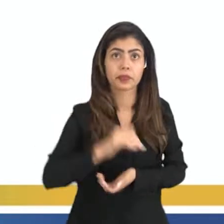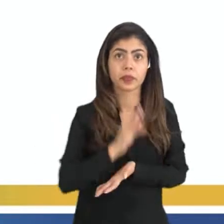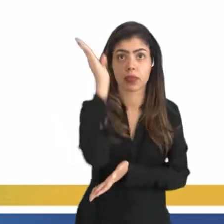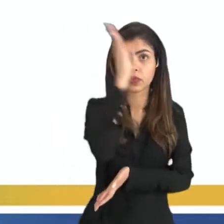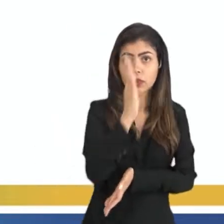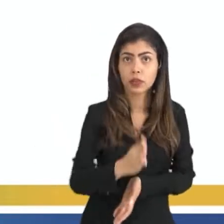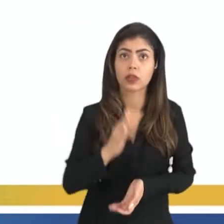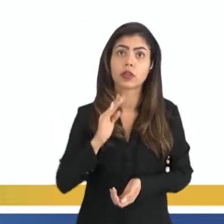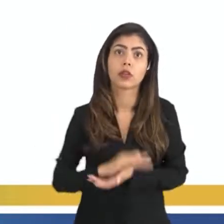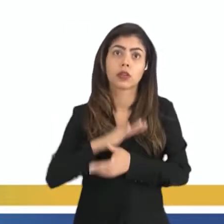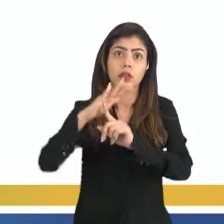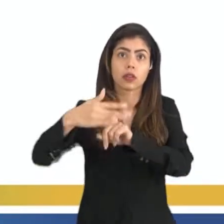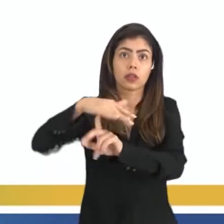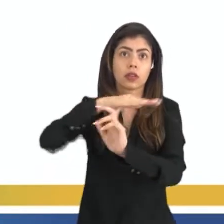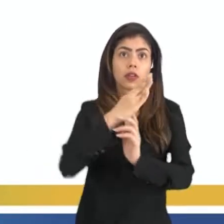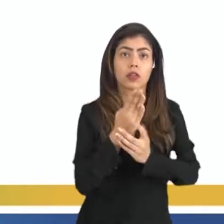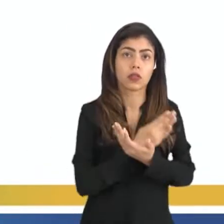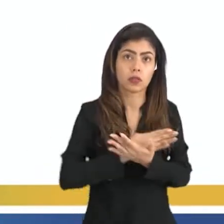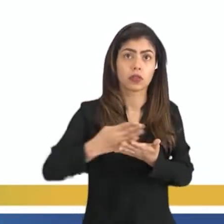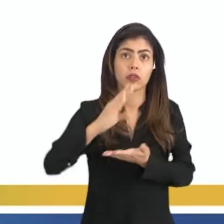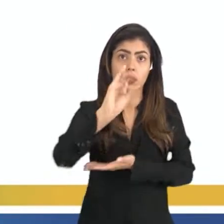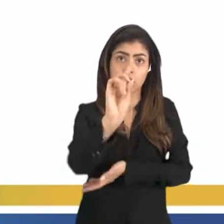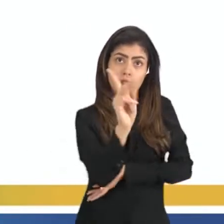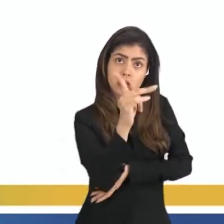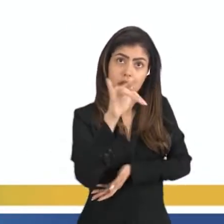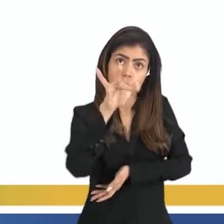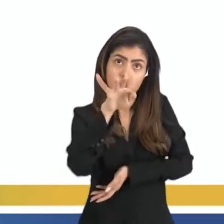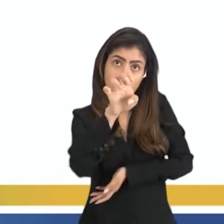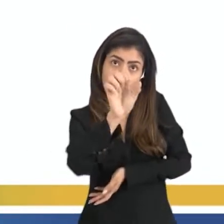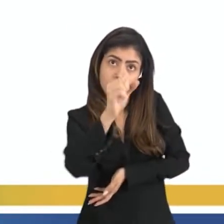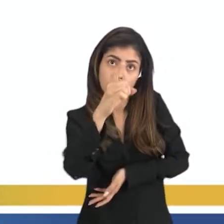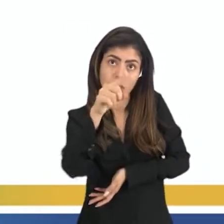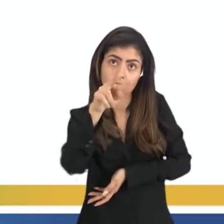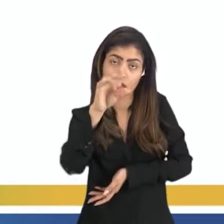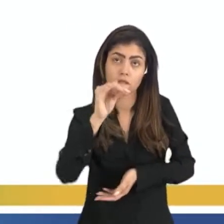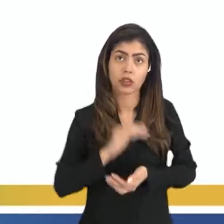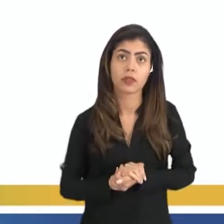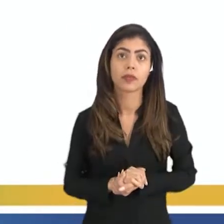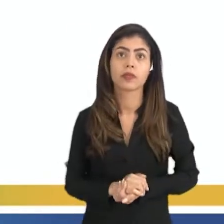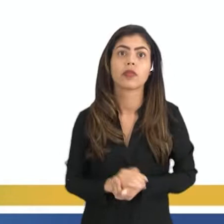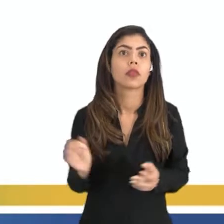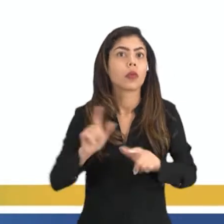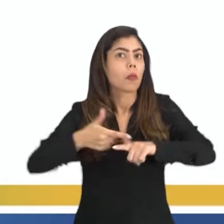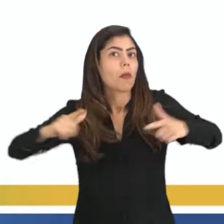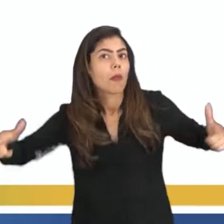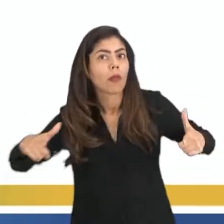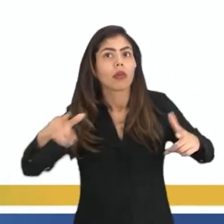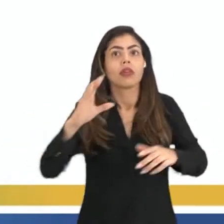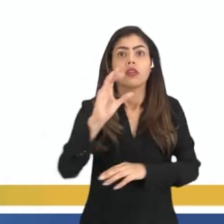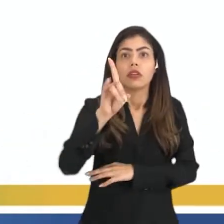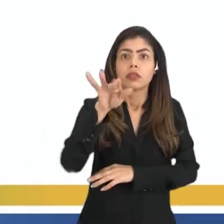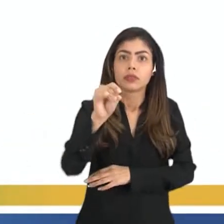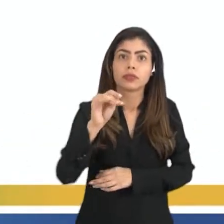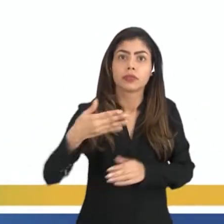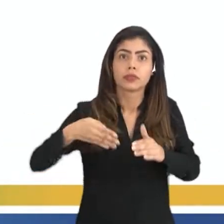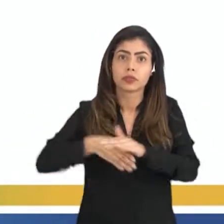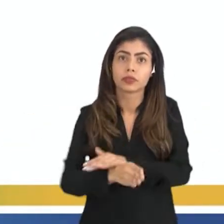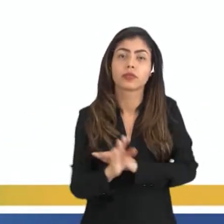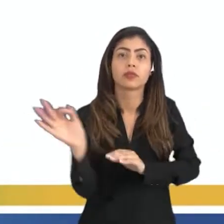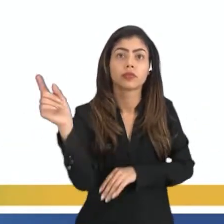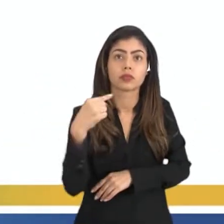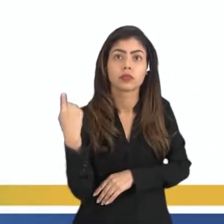o paraquedismo tem início com Charles Astor no Aeroclube de São Paulo. E ele atuou sozinho,